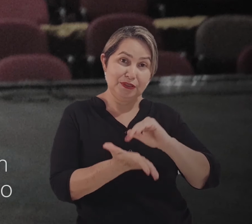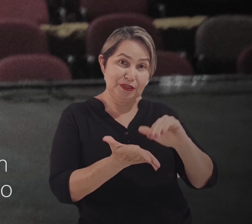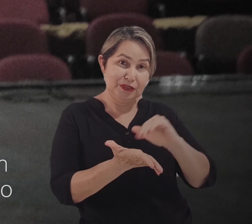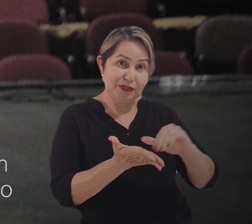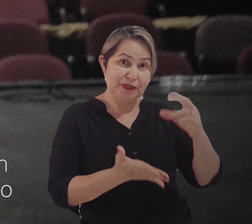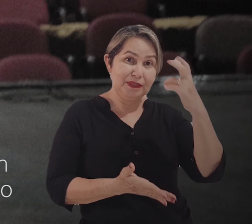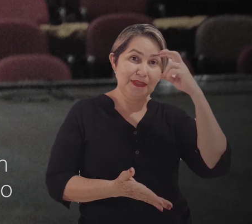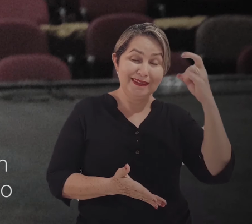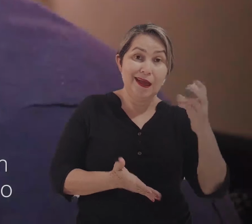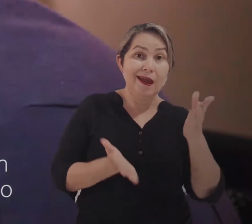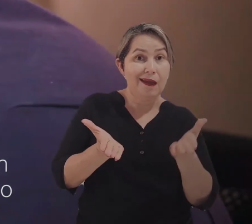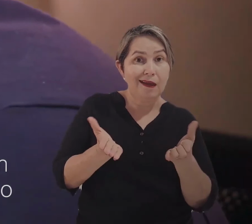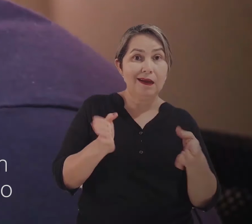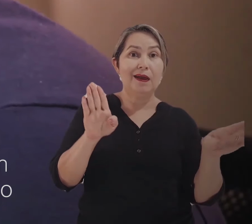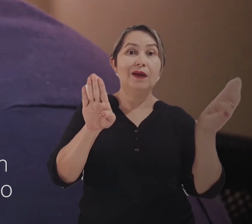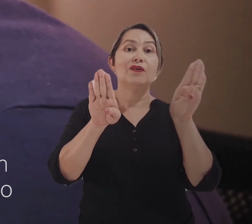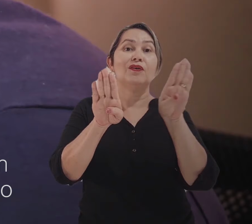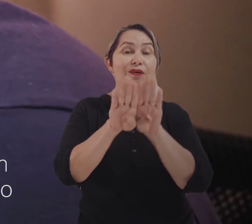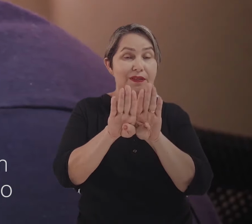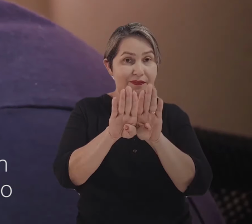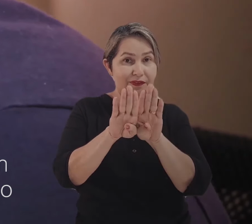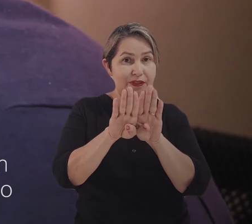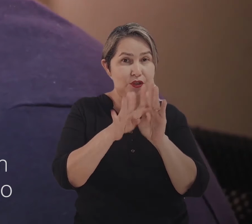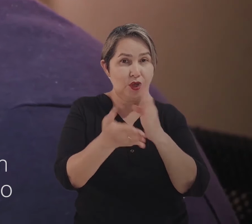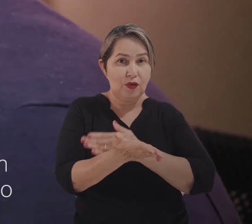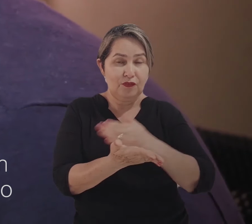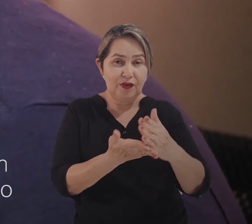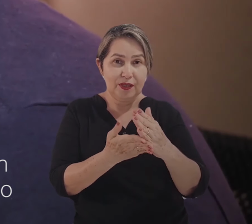está fechado e deve passar por uma ampla reforma.